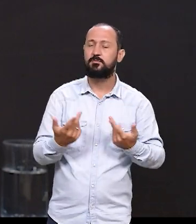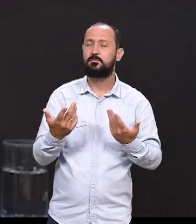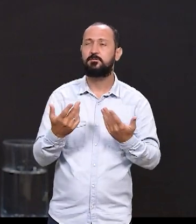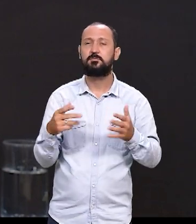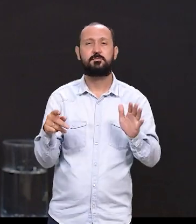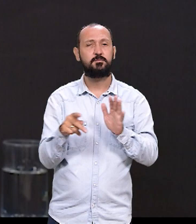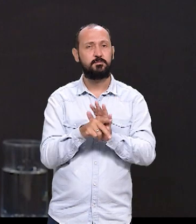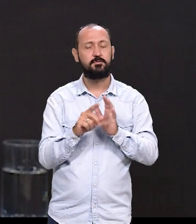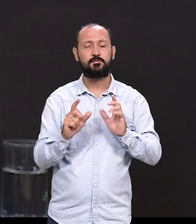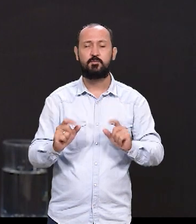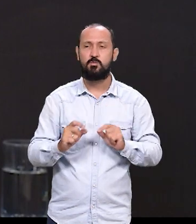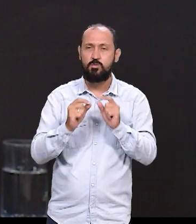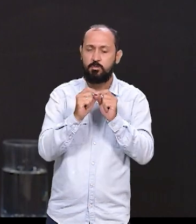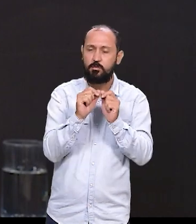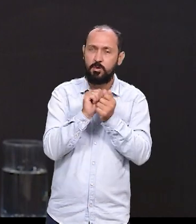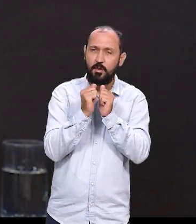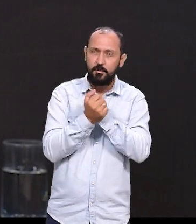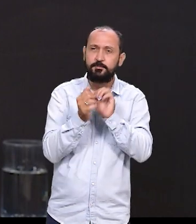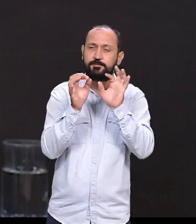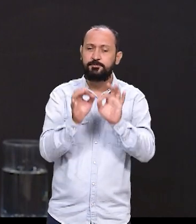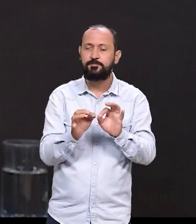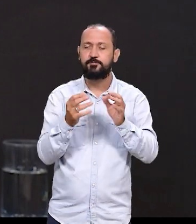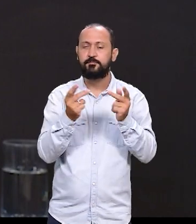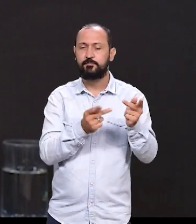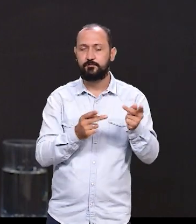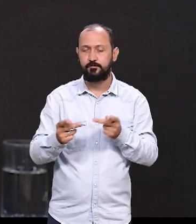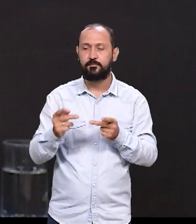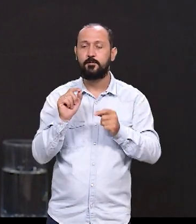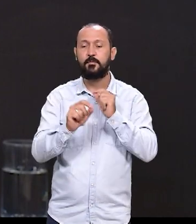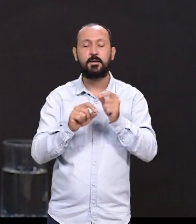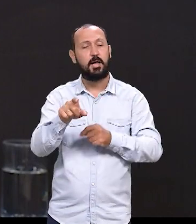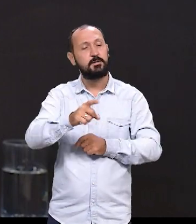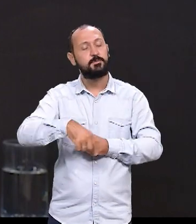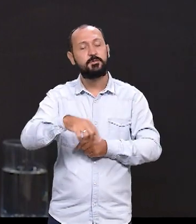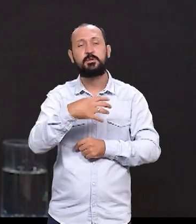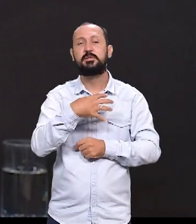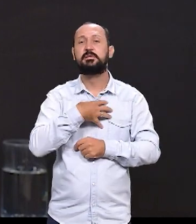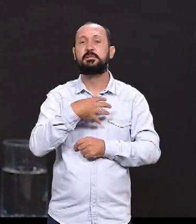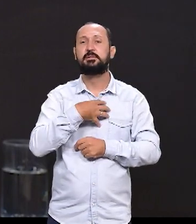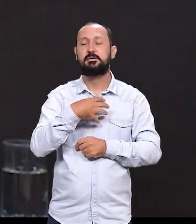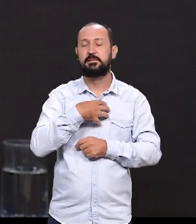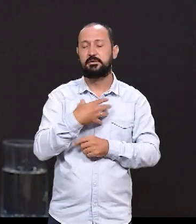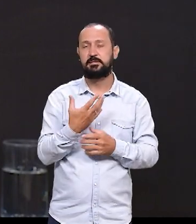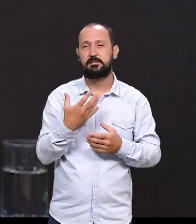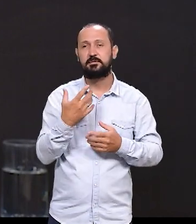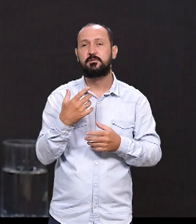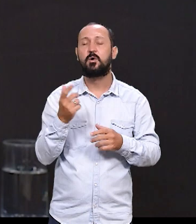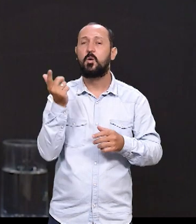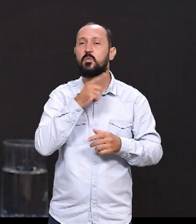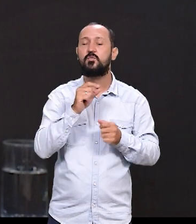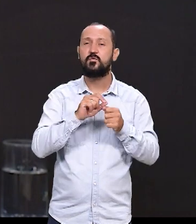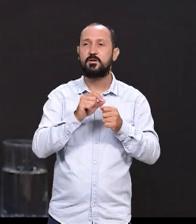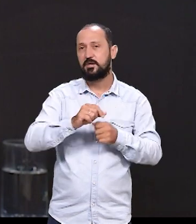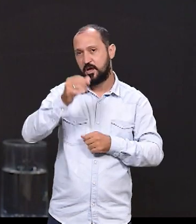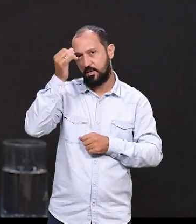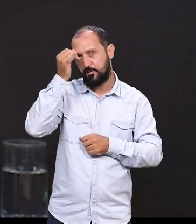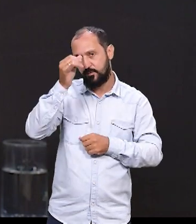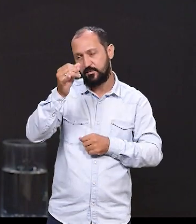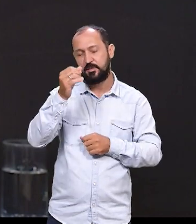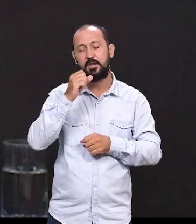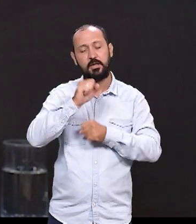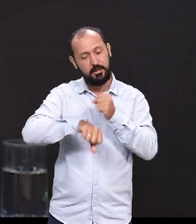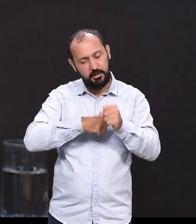Tecnicamente eh oncologic adequada e receptiva para que os pacientes se sintam eh bem e possam fazer a